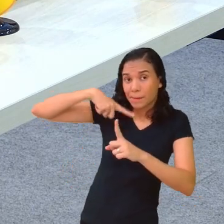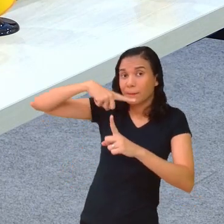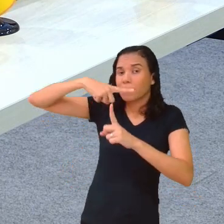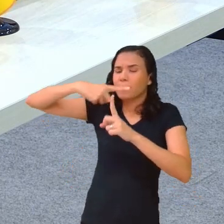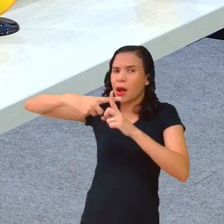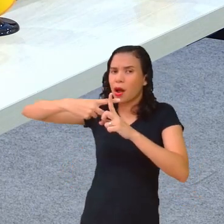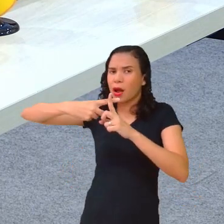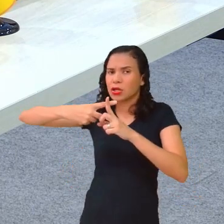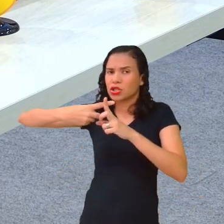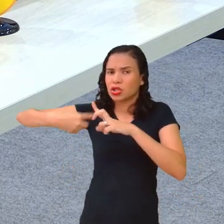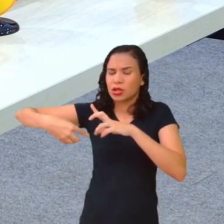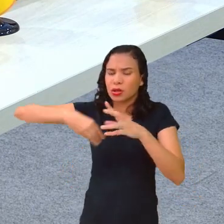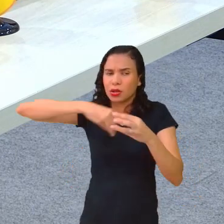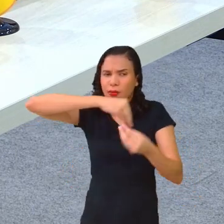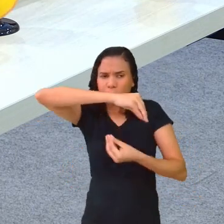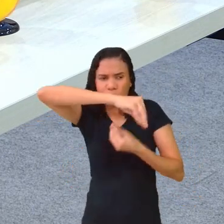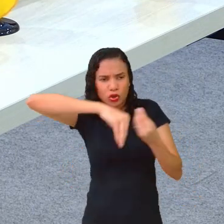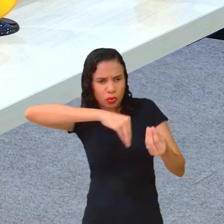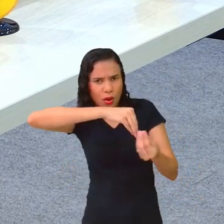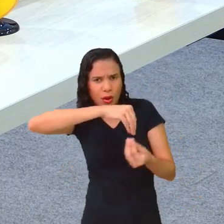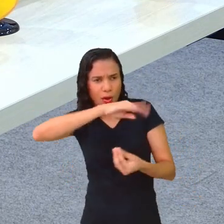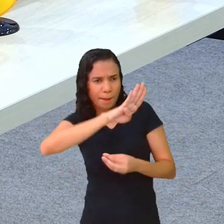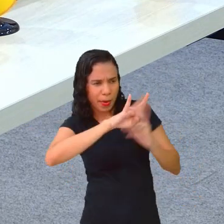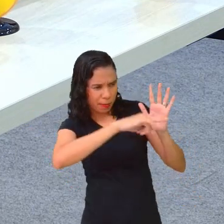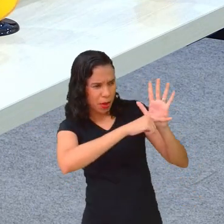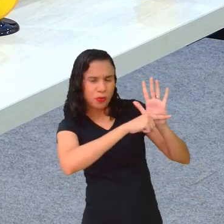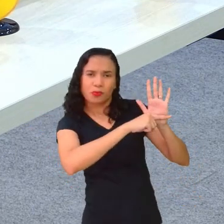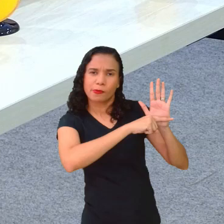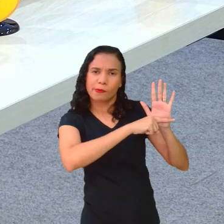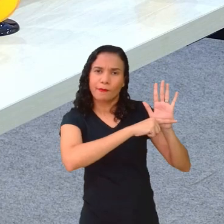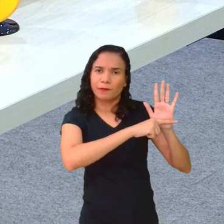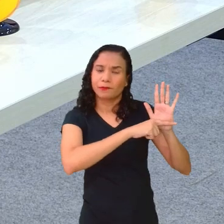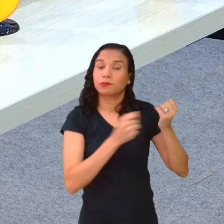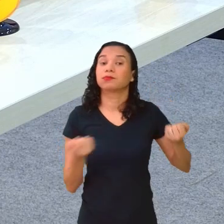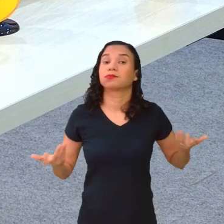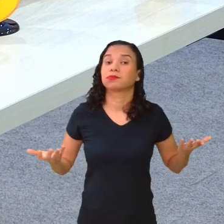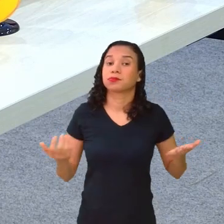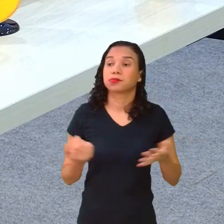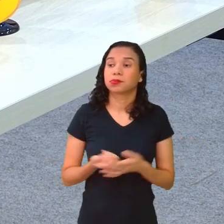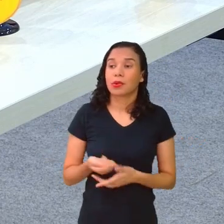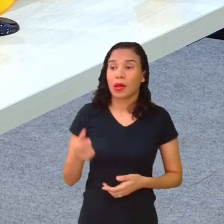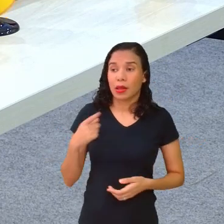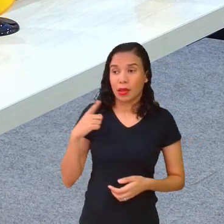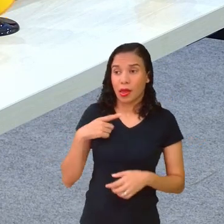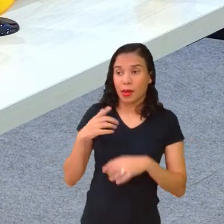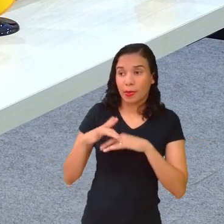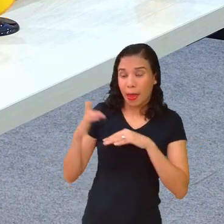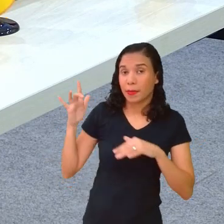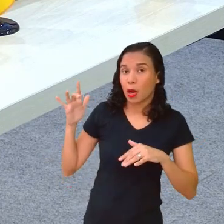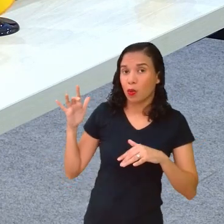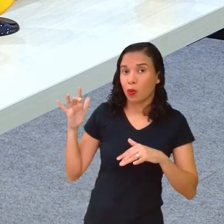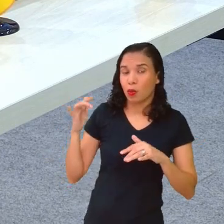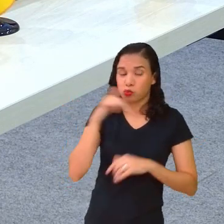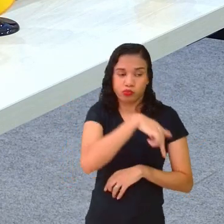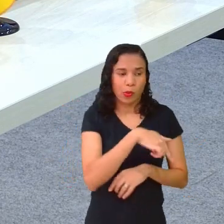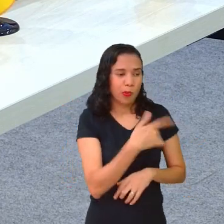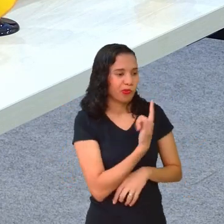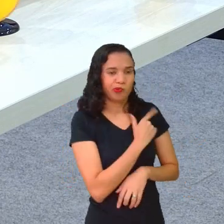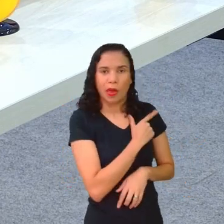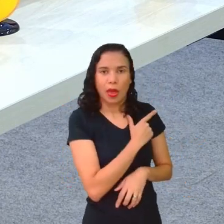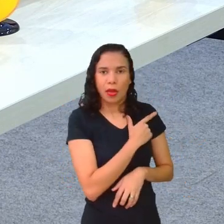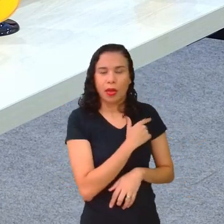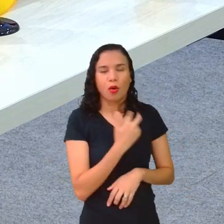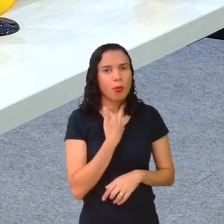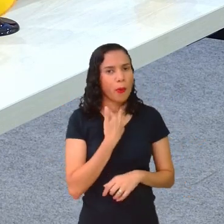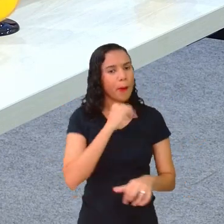positivo e colocar aqui no B negativo? O que é que vocês acham? Aqui tem glitter, aqui não tem. E eu não